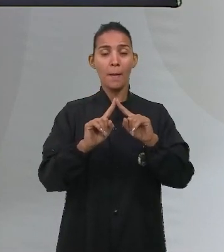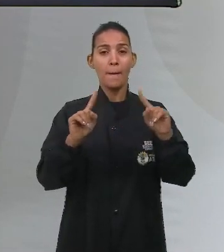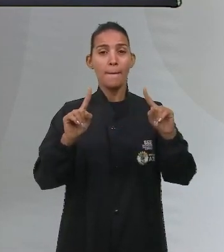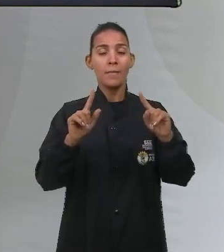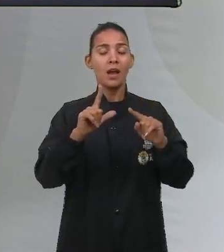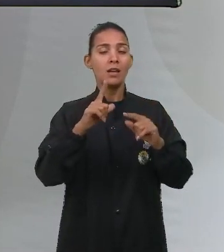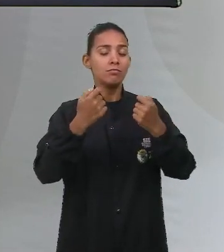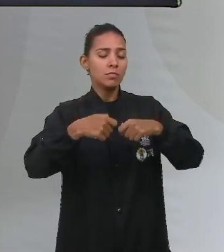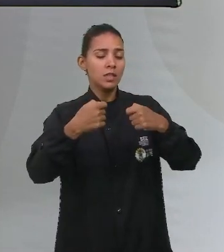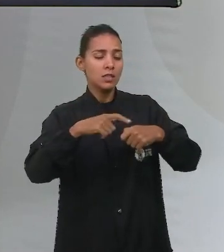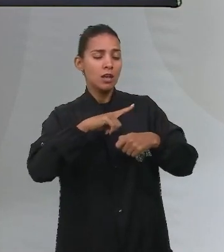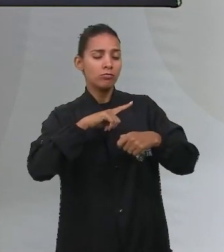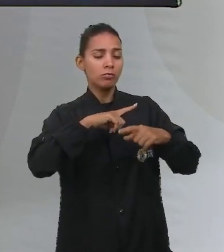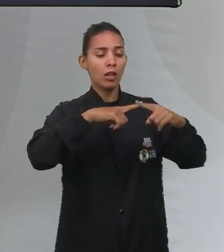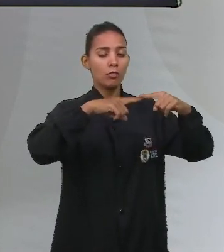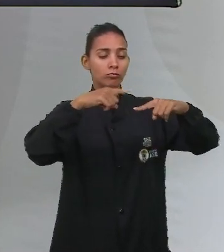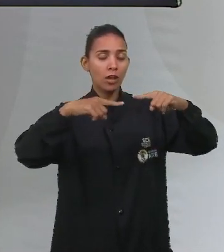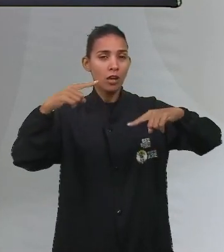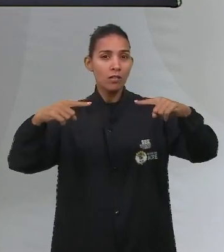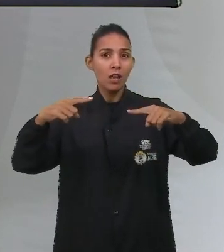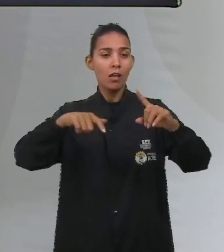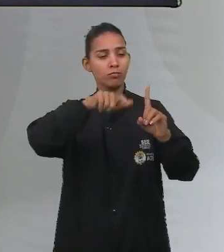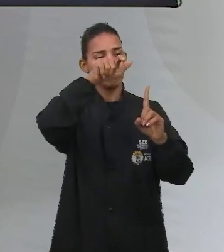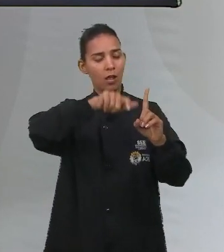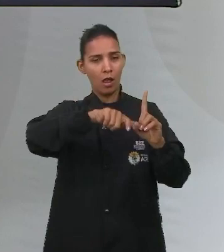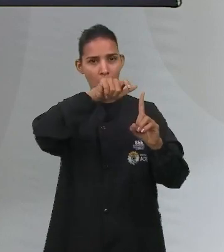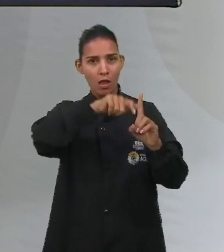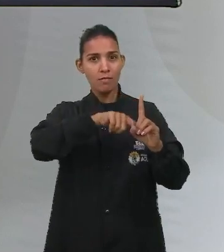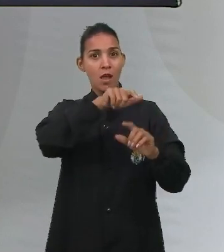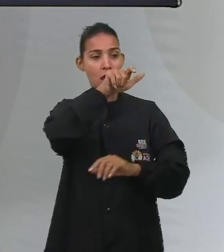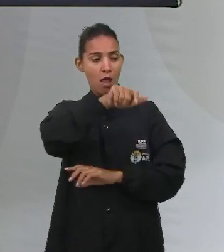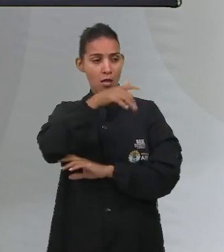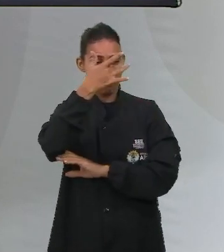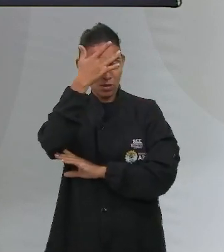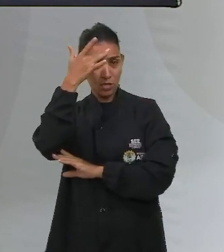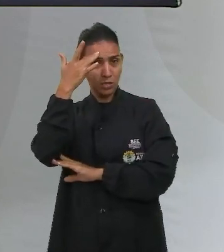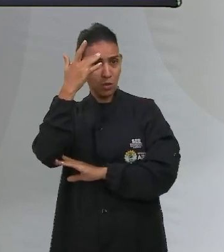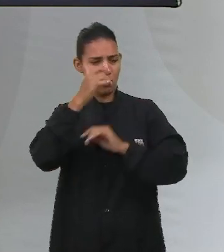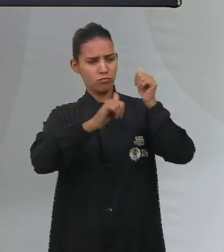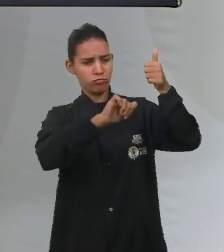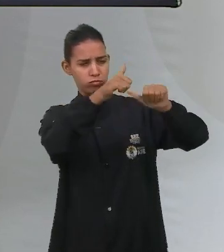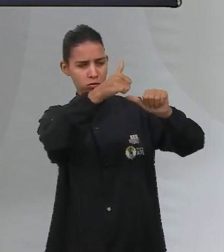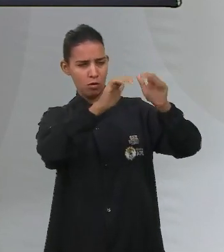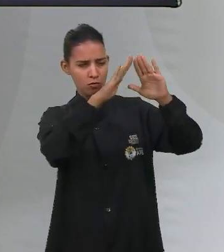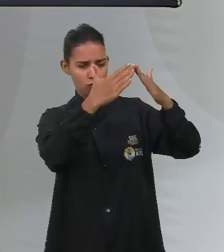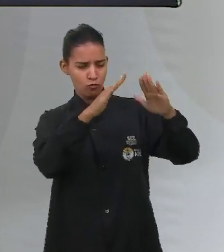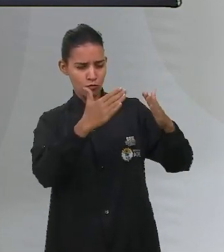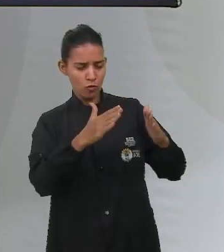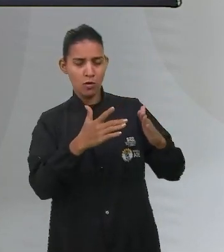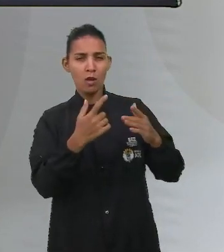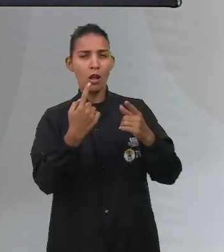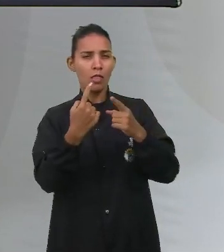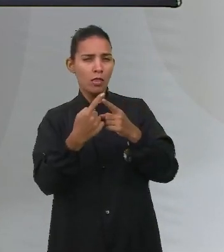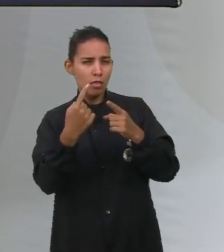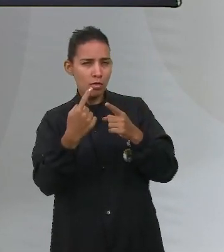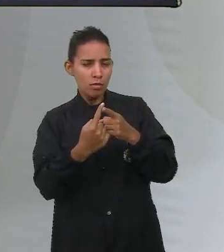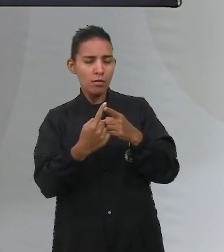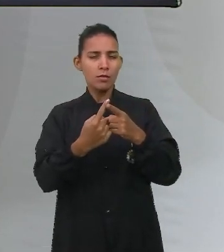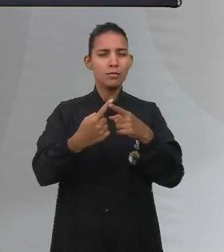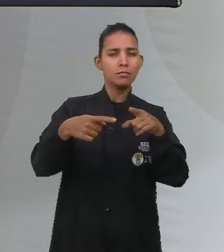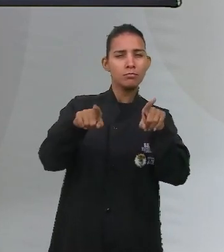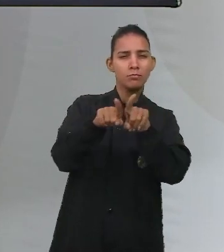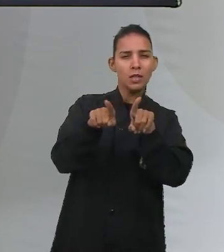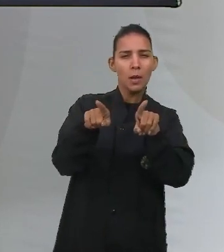manutenção das condições de existência do indivíduo, fazendo uma análise nesse sentido e, inclusive, me baseando